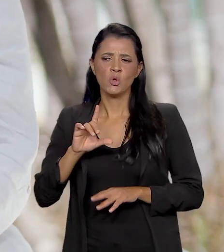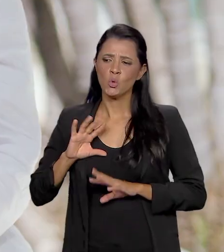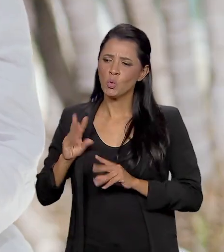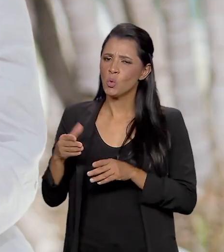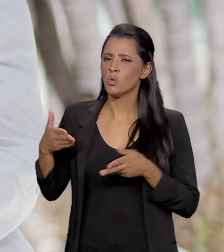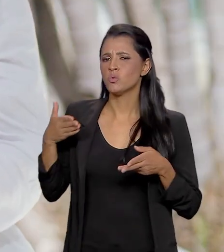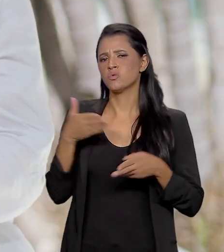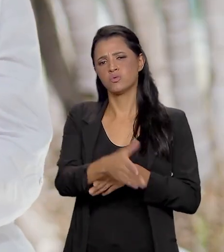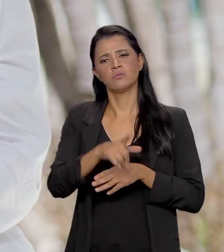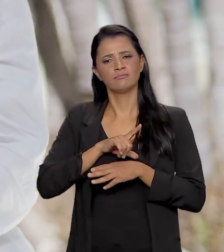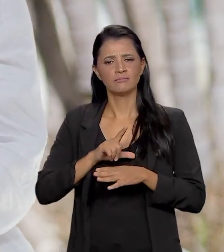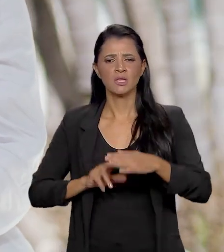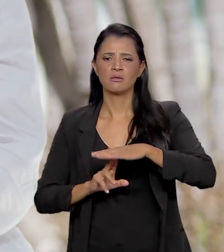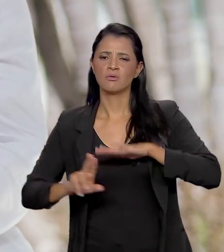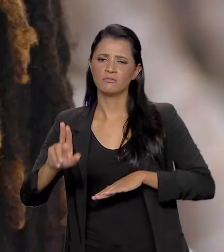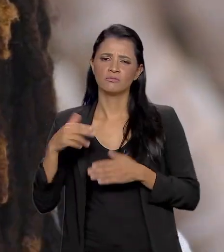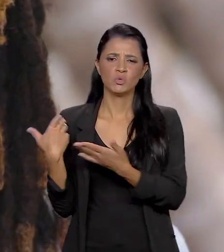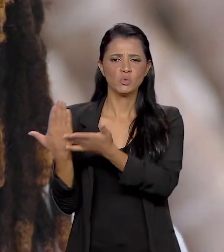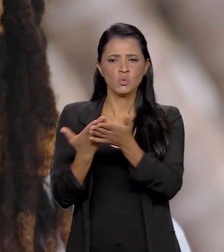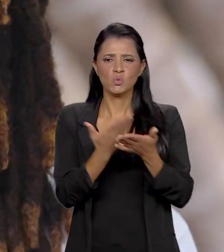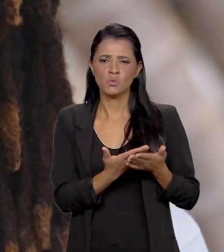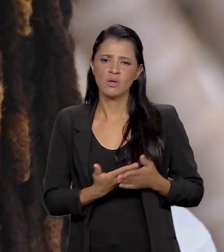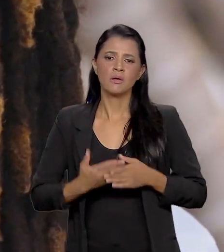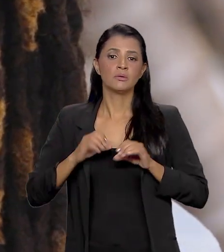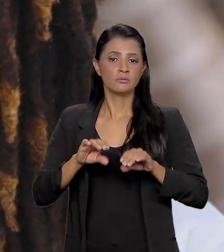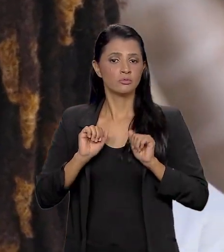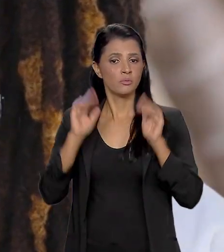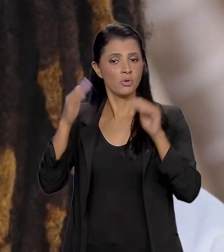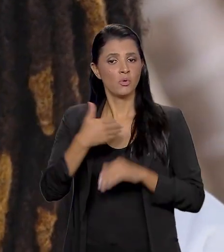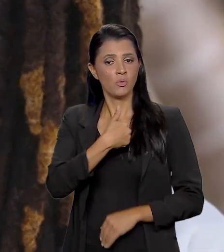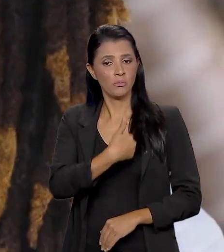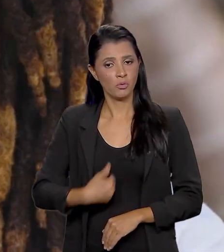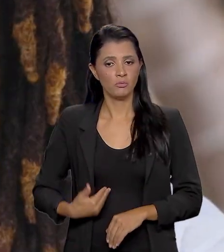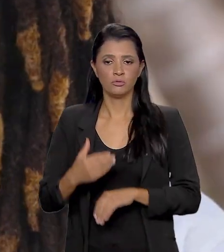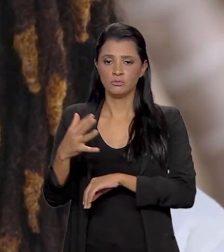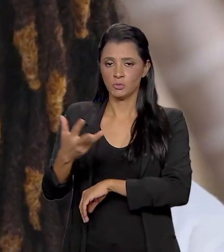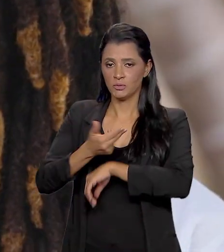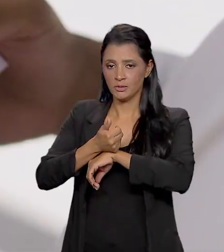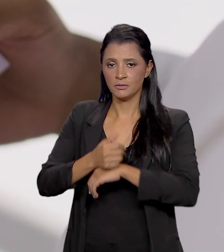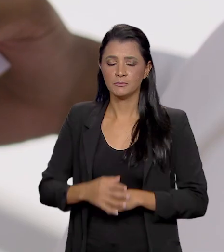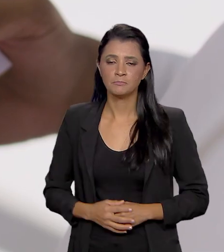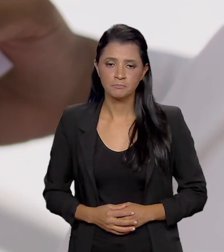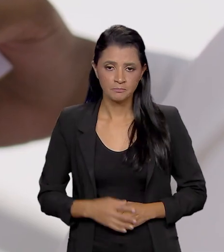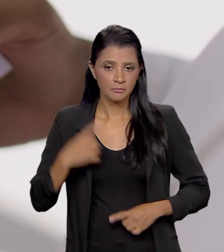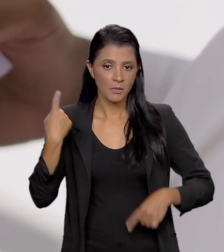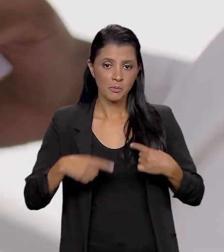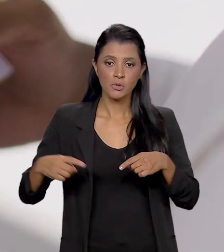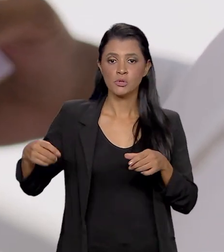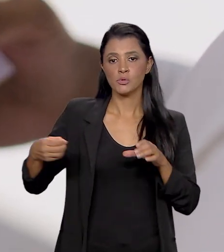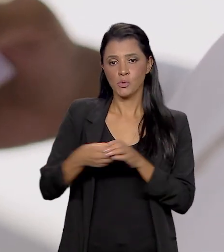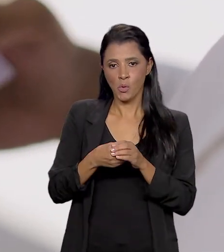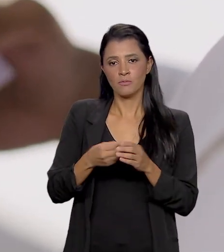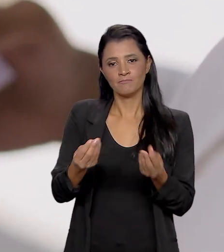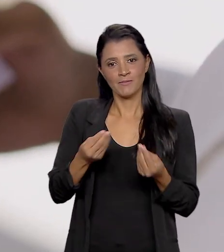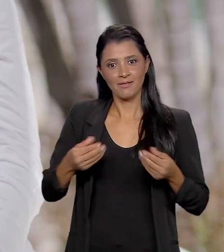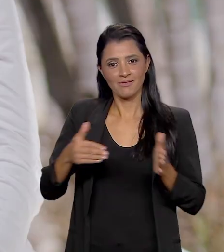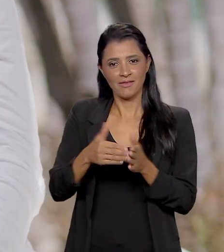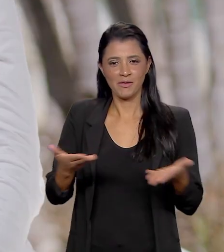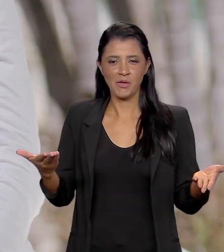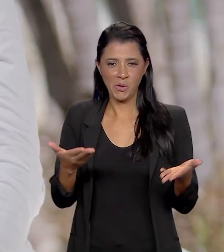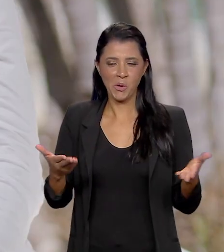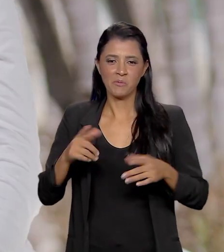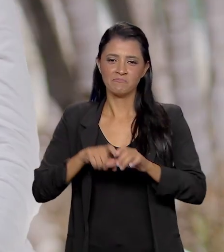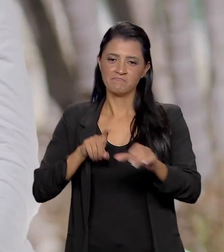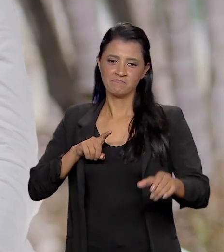e sim de todos poderem acessar o ensino superior público e de qualidade. A política de cotas me trouxe até